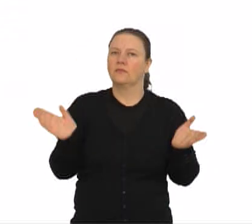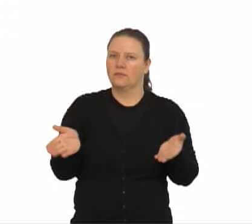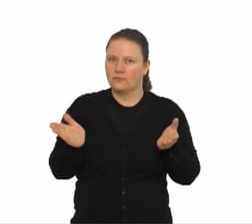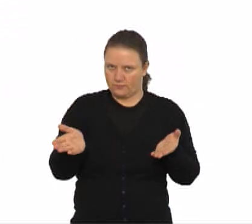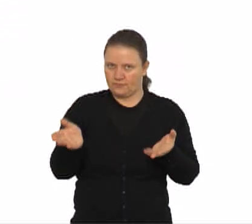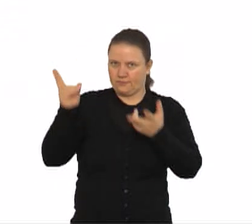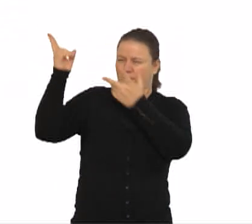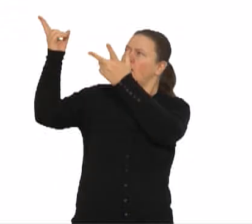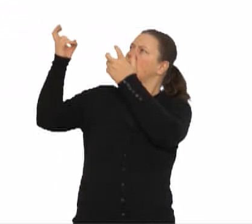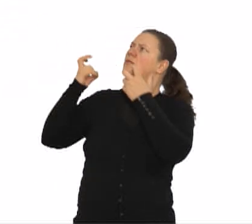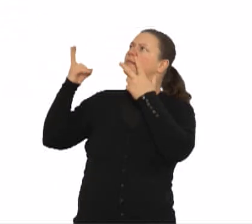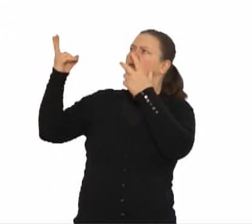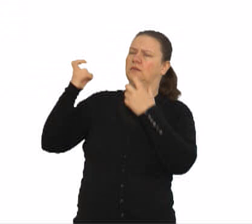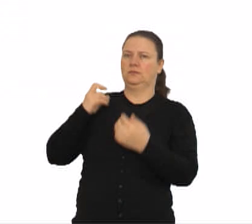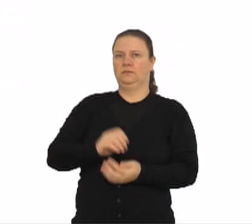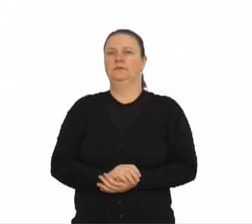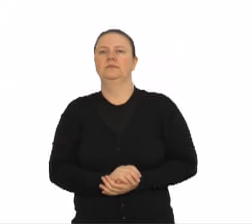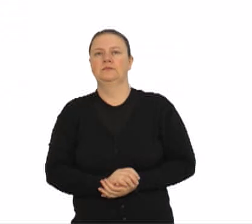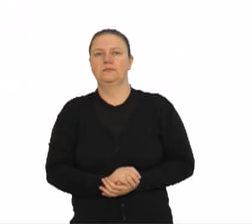caverna.